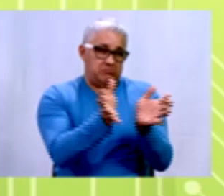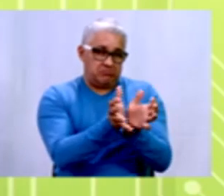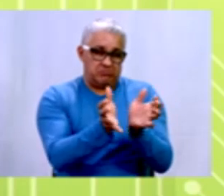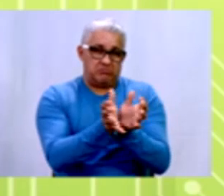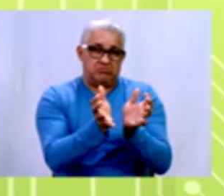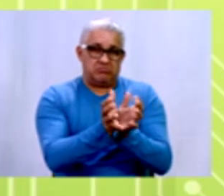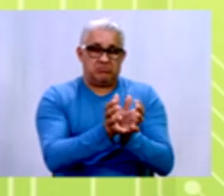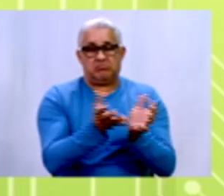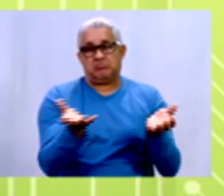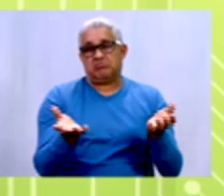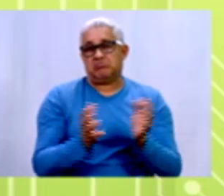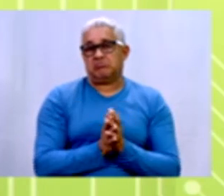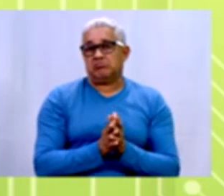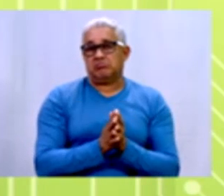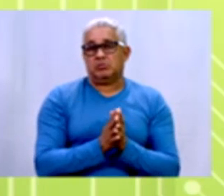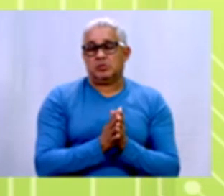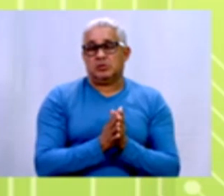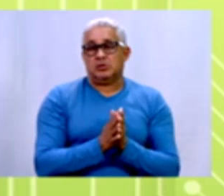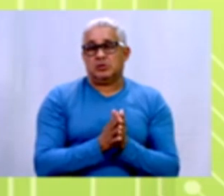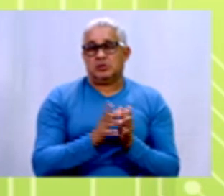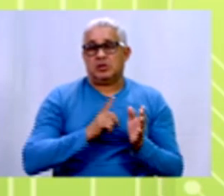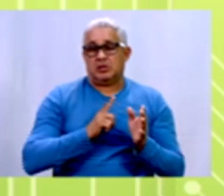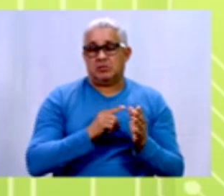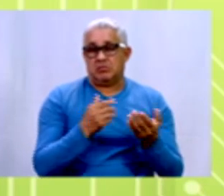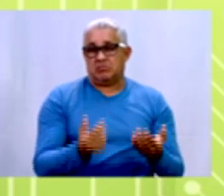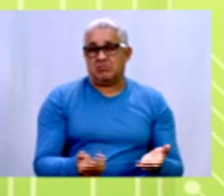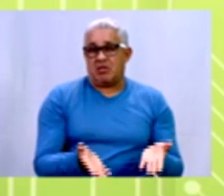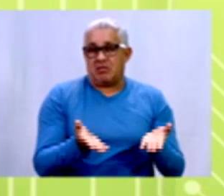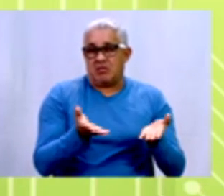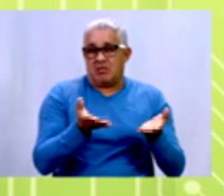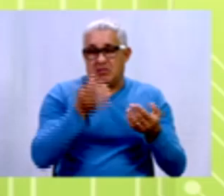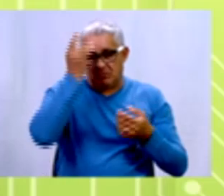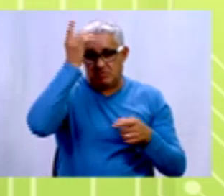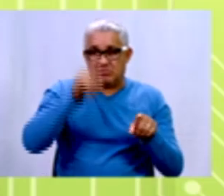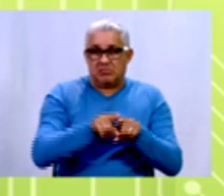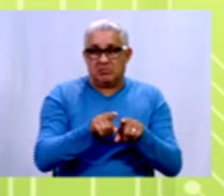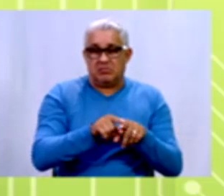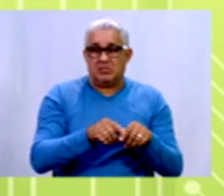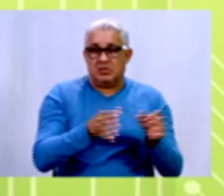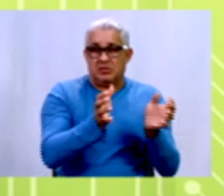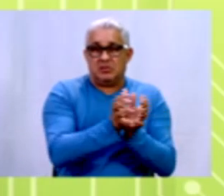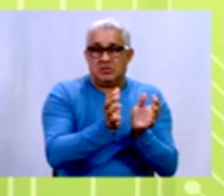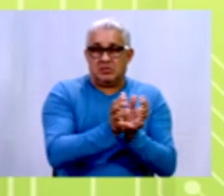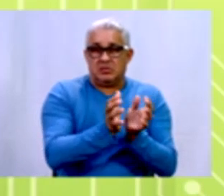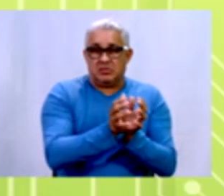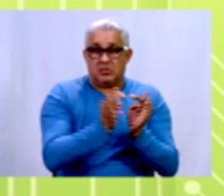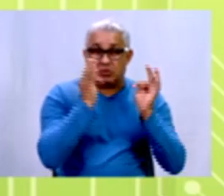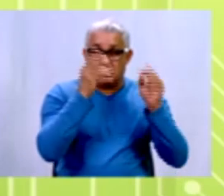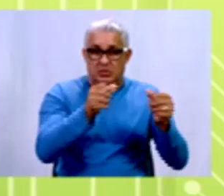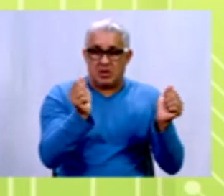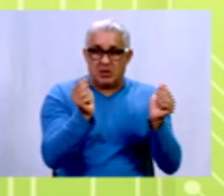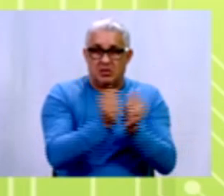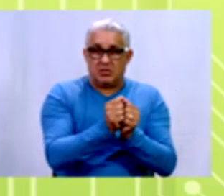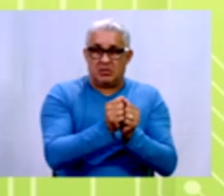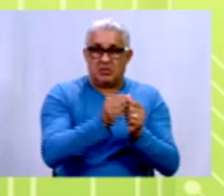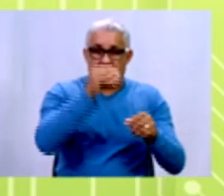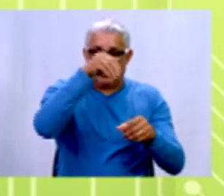de eventualmente existir uma flexibilização no horário do time não estar inteiro, o tempo inteiro,